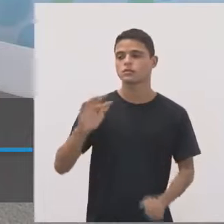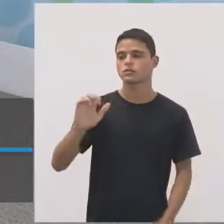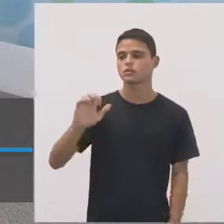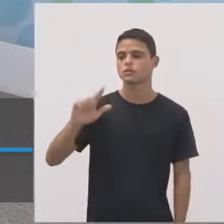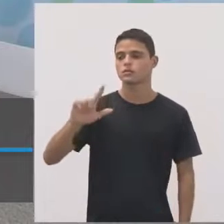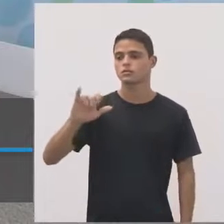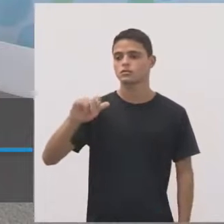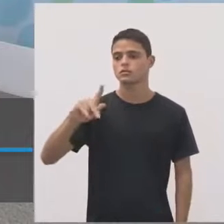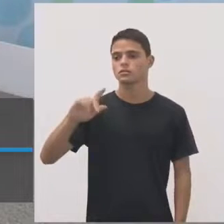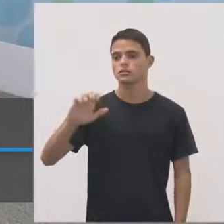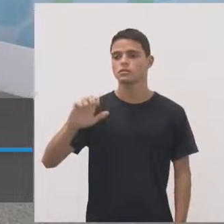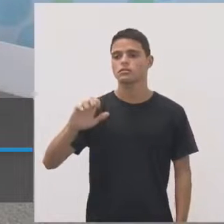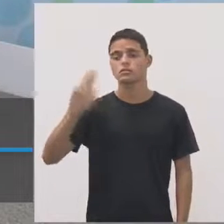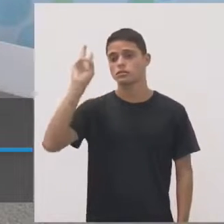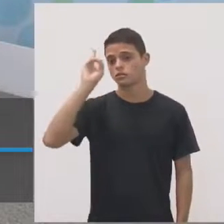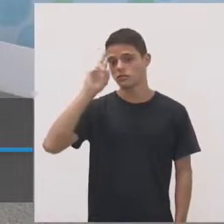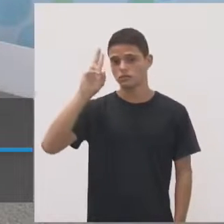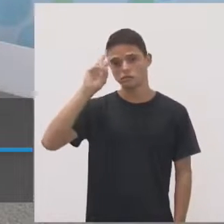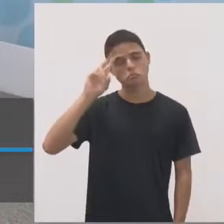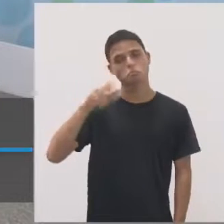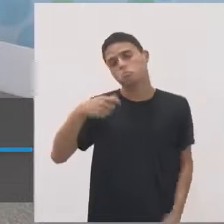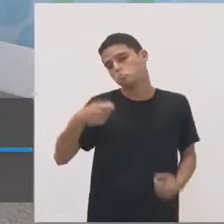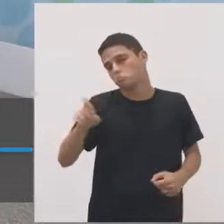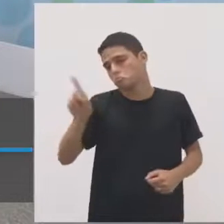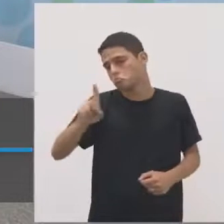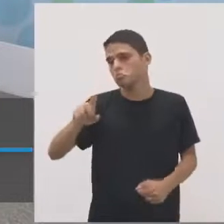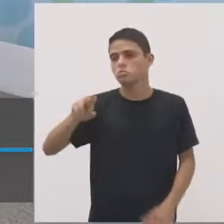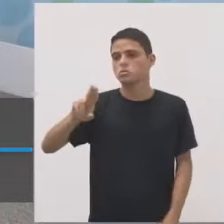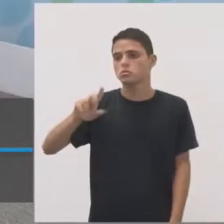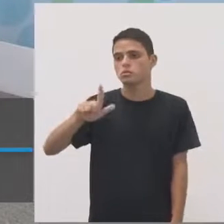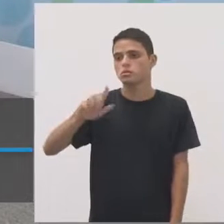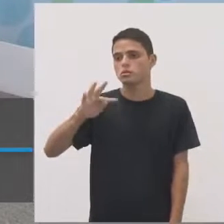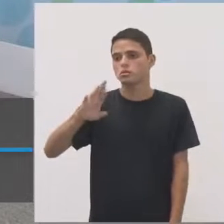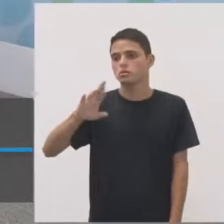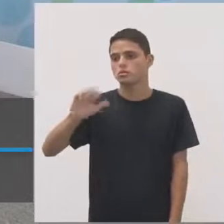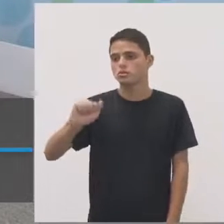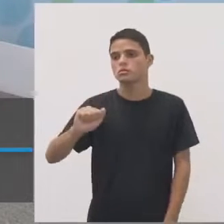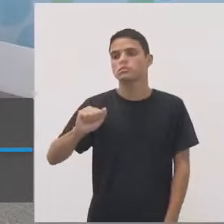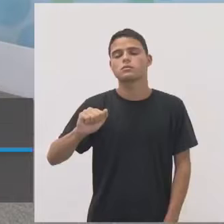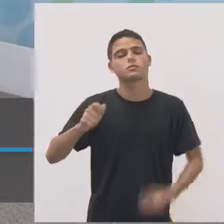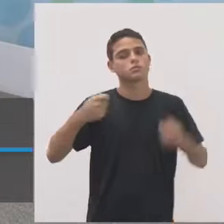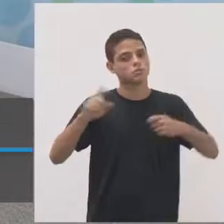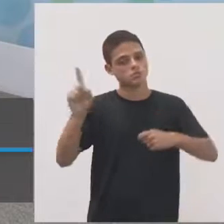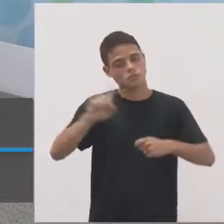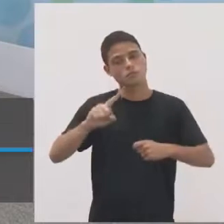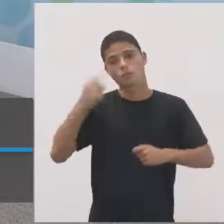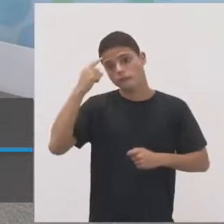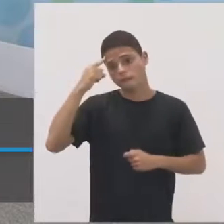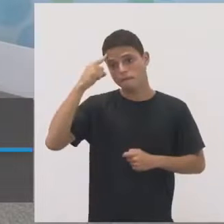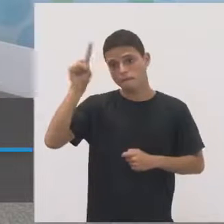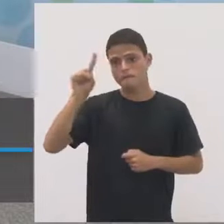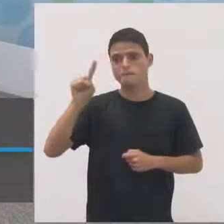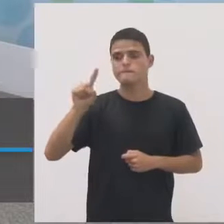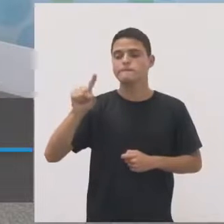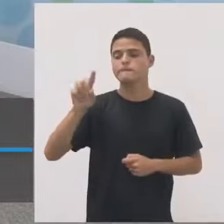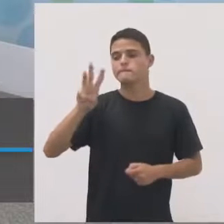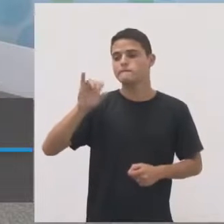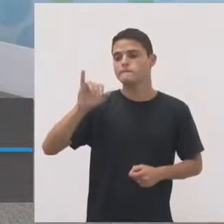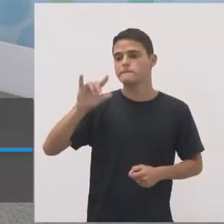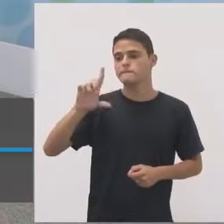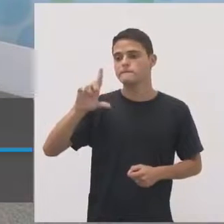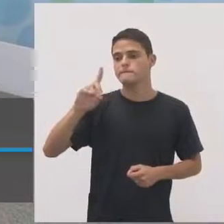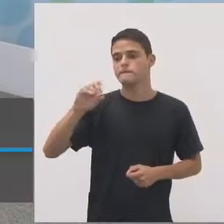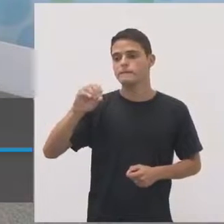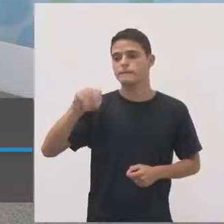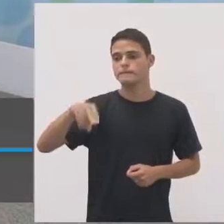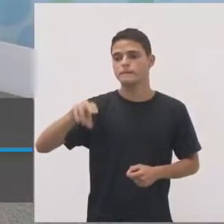que não precisa ter um Ultrabook, não precisa ser da Positivo, né? A ideia aqui é da gente colocar o Windows, de